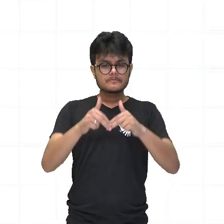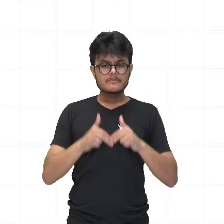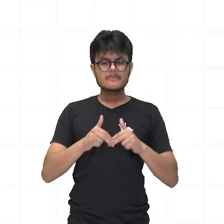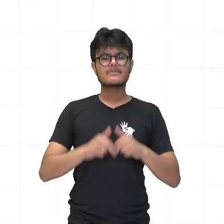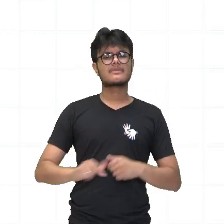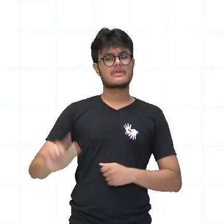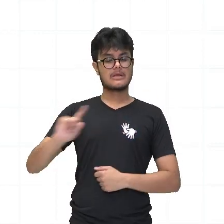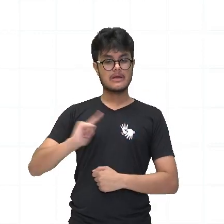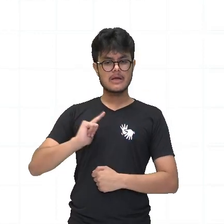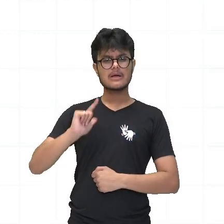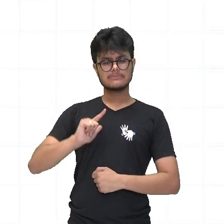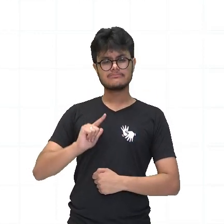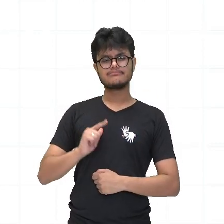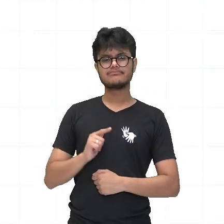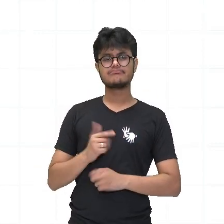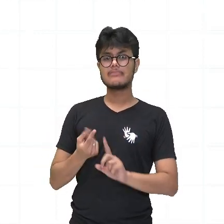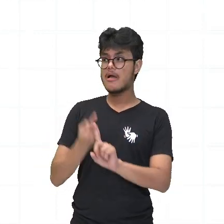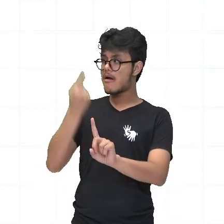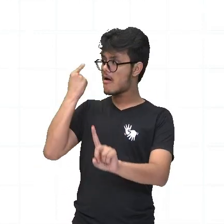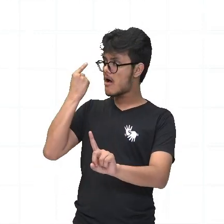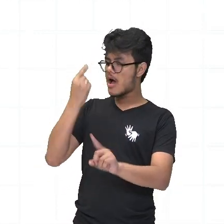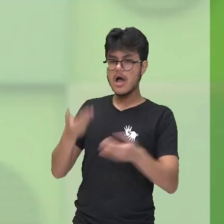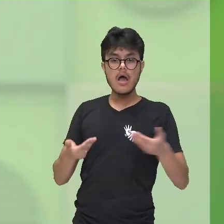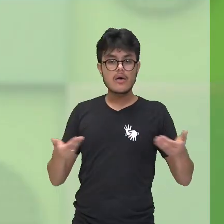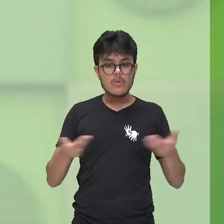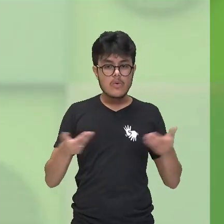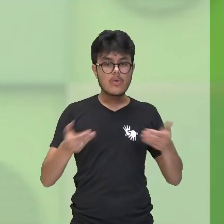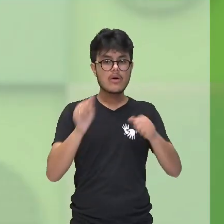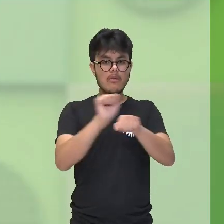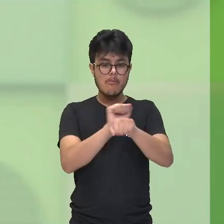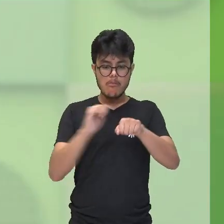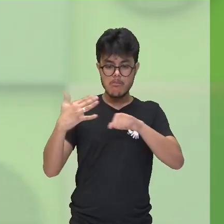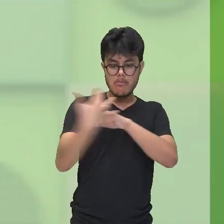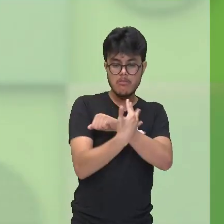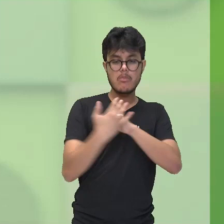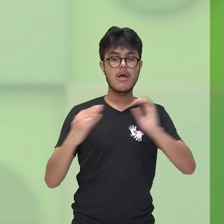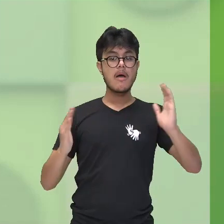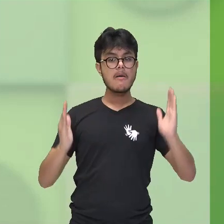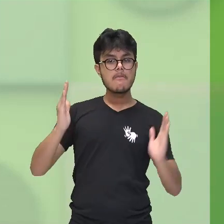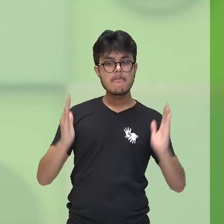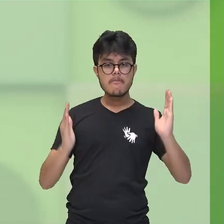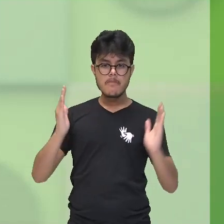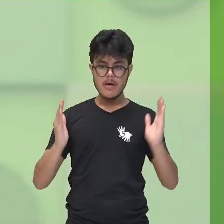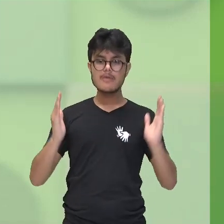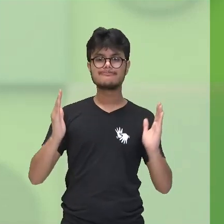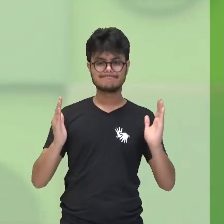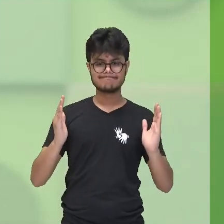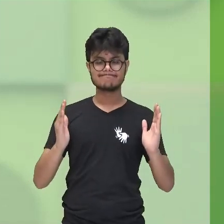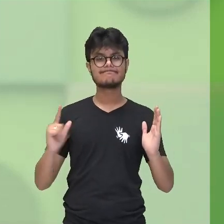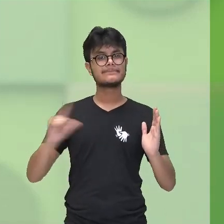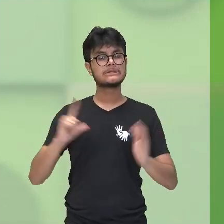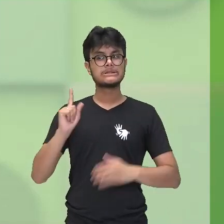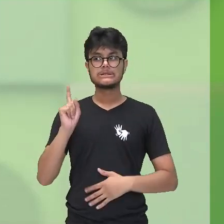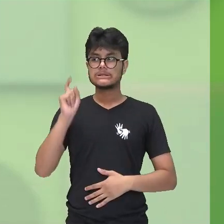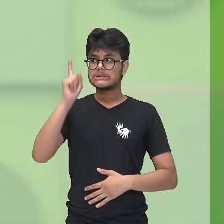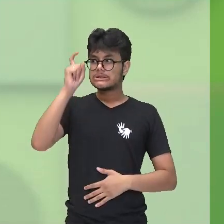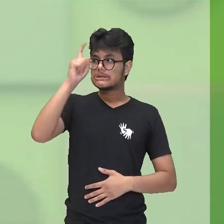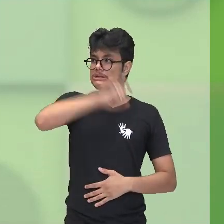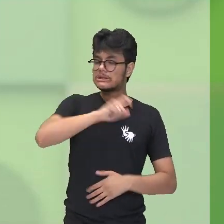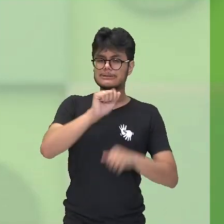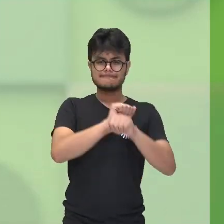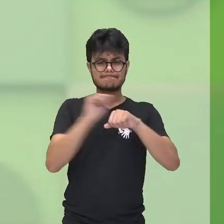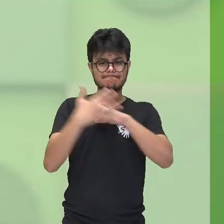recentemente uma pandemia, uma doença chamada Covid-19, em que ela se espalhou rapidamente